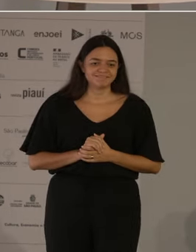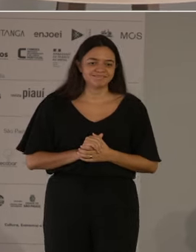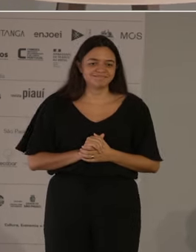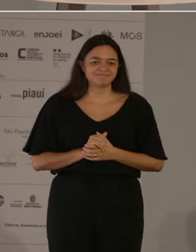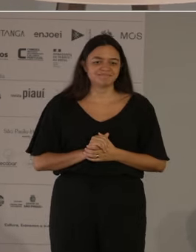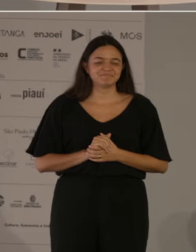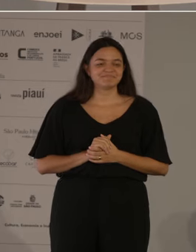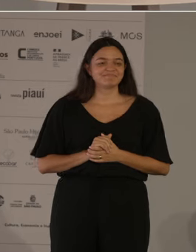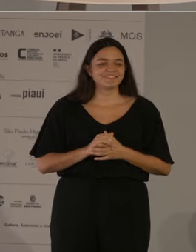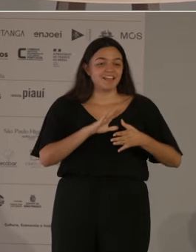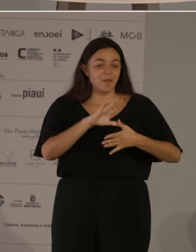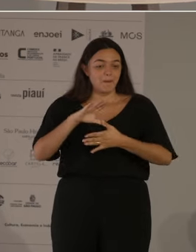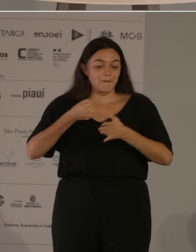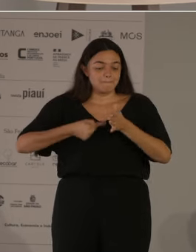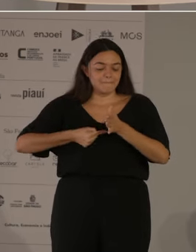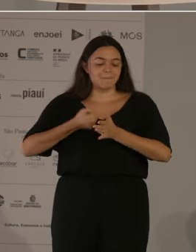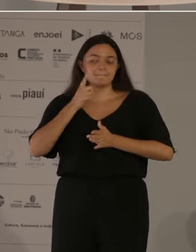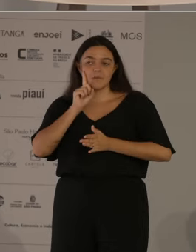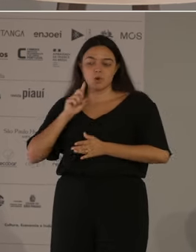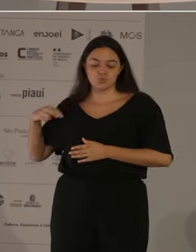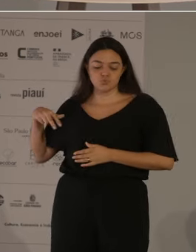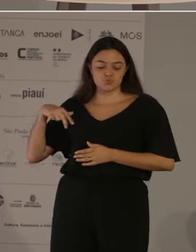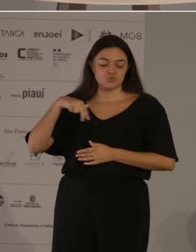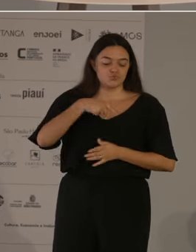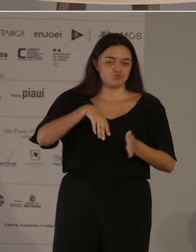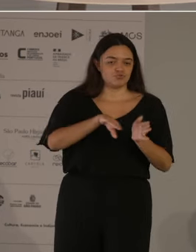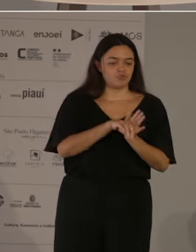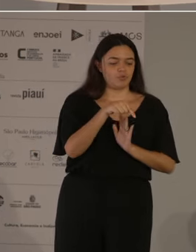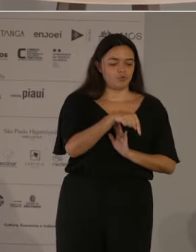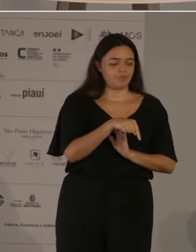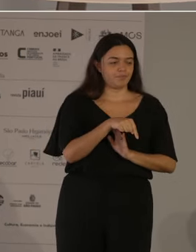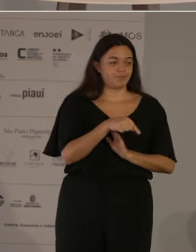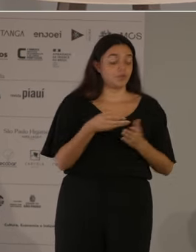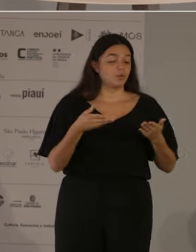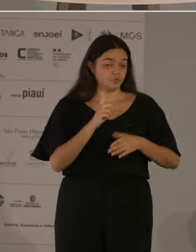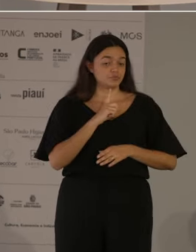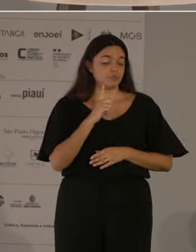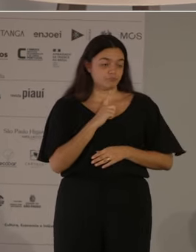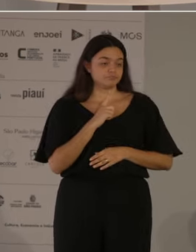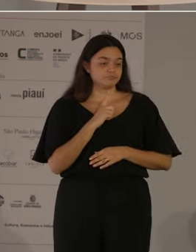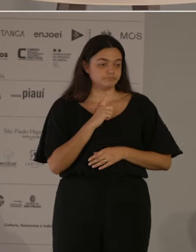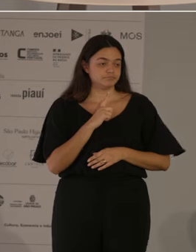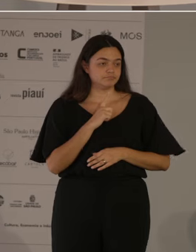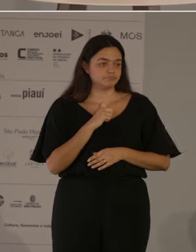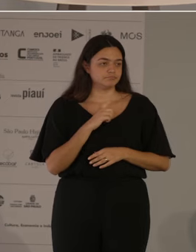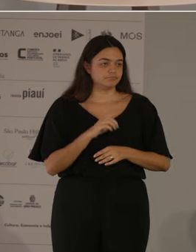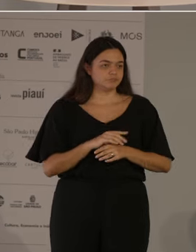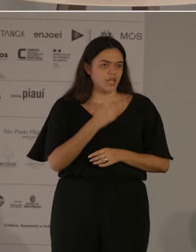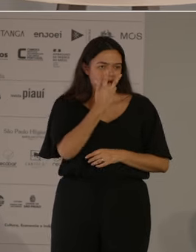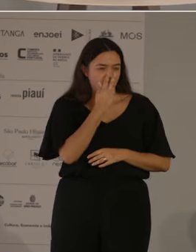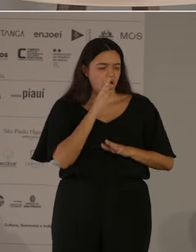das Américas chegaram assim, né, não tinha primatas nas Américas antigamente. Então, e hoje tem, eles vieram provavelmente,